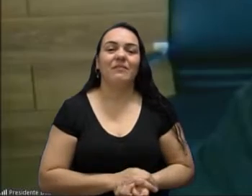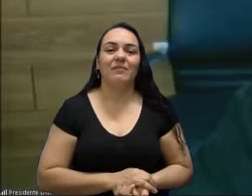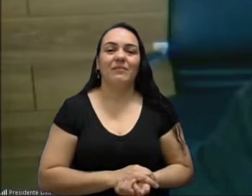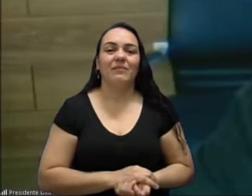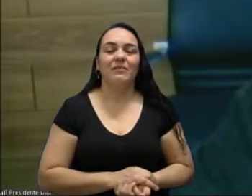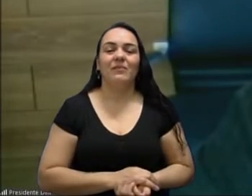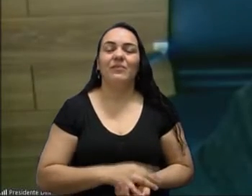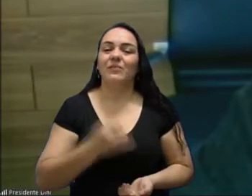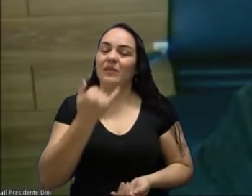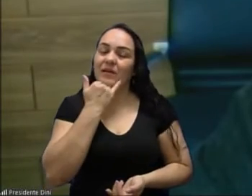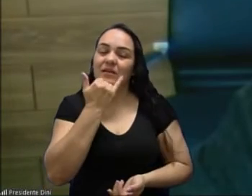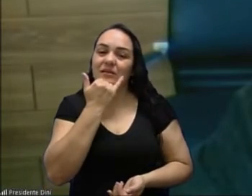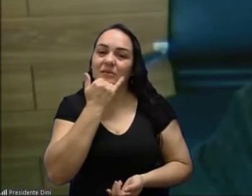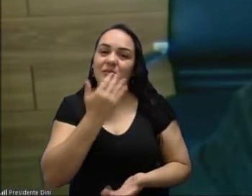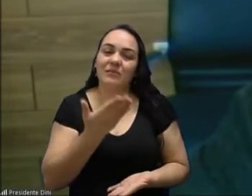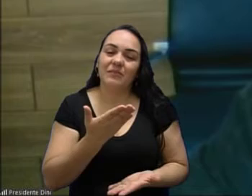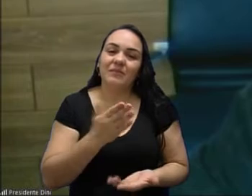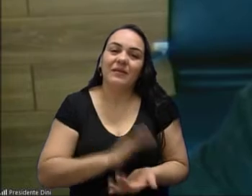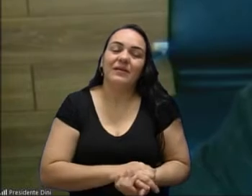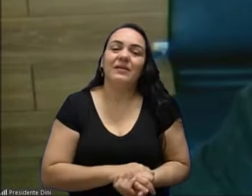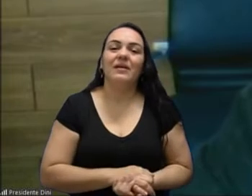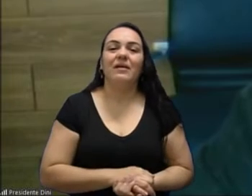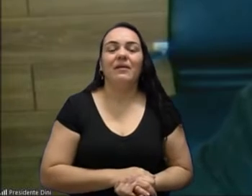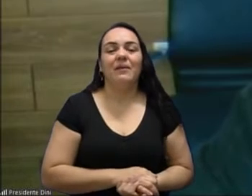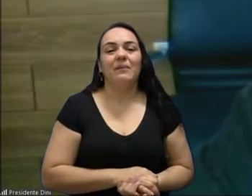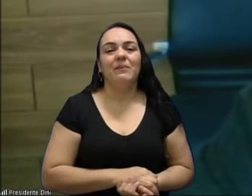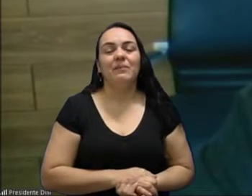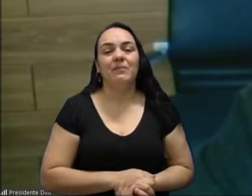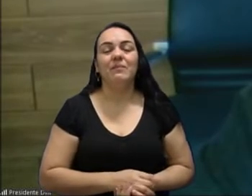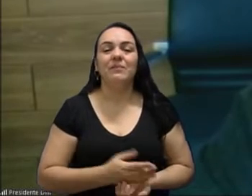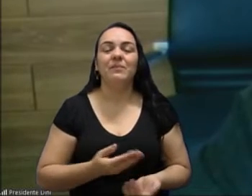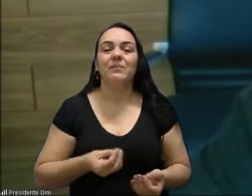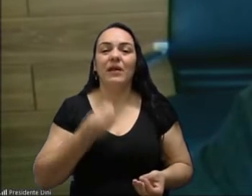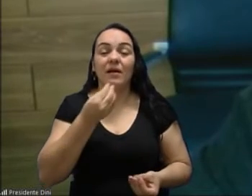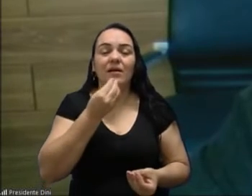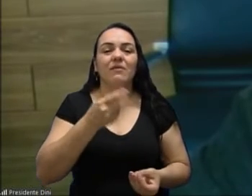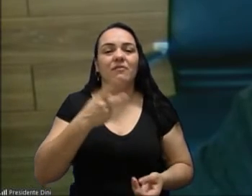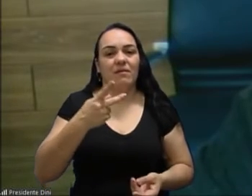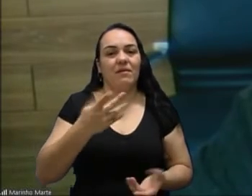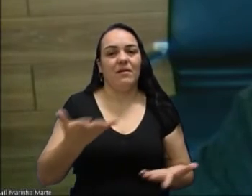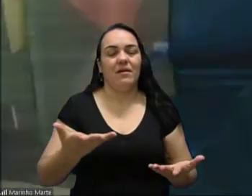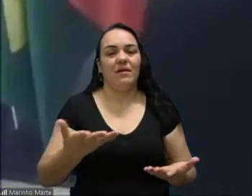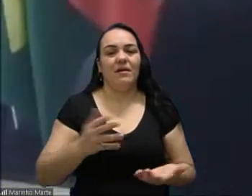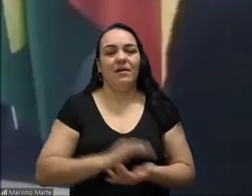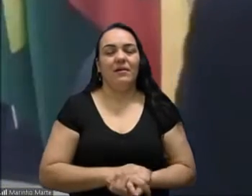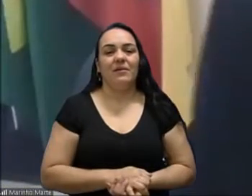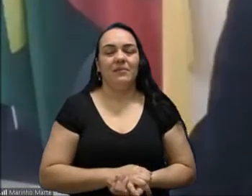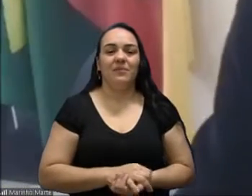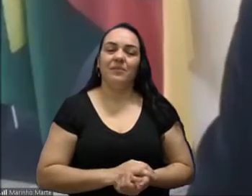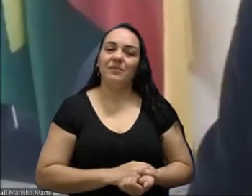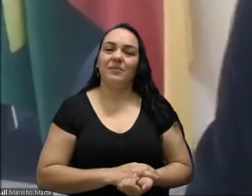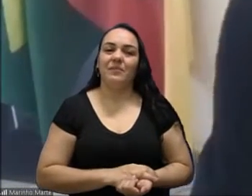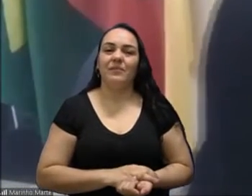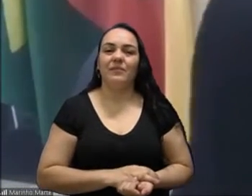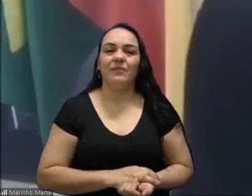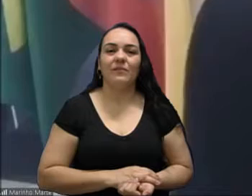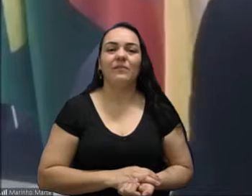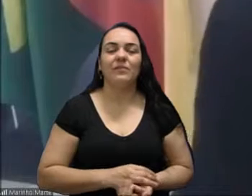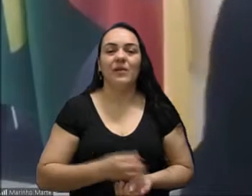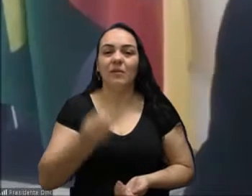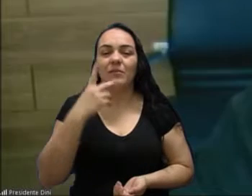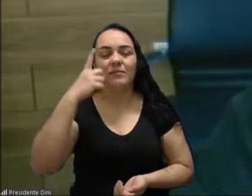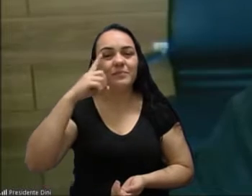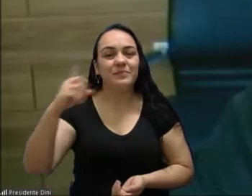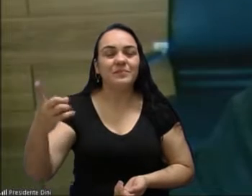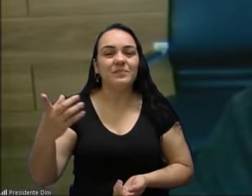Mário, desculpa, Mário, mas quer concluir, Mário? Não, eu, respondi